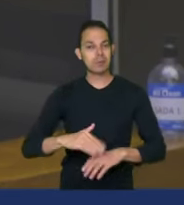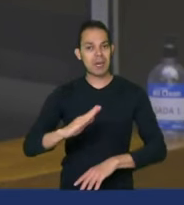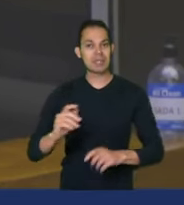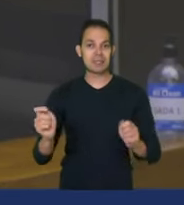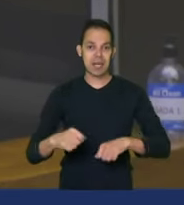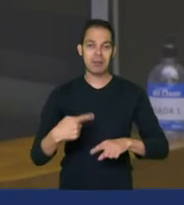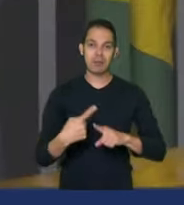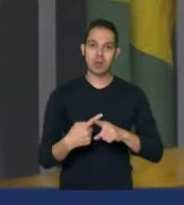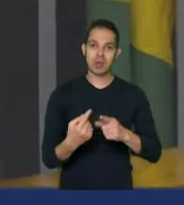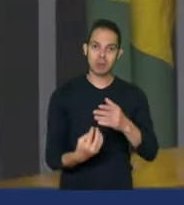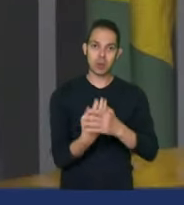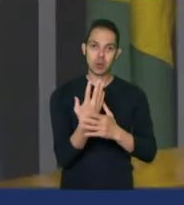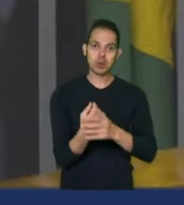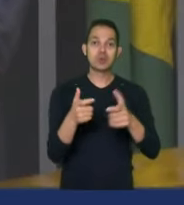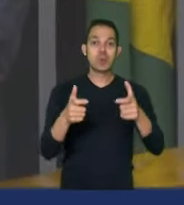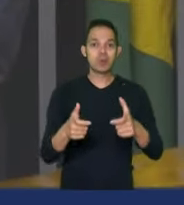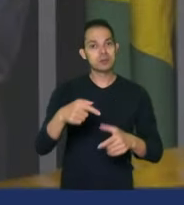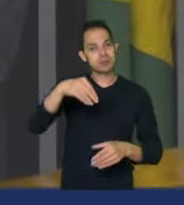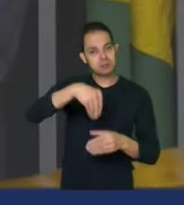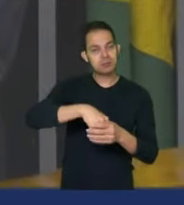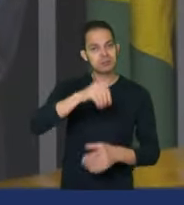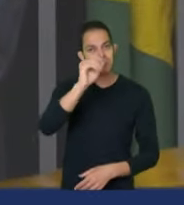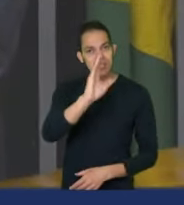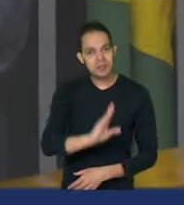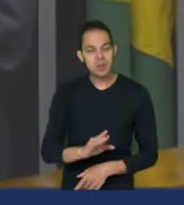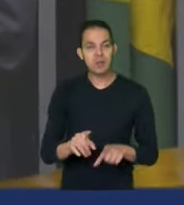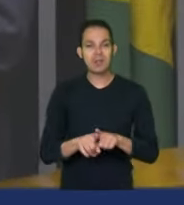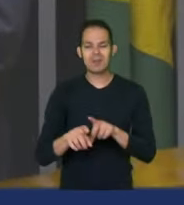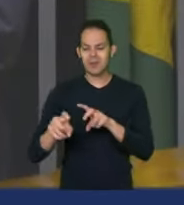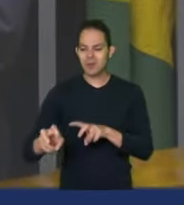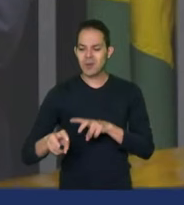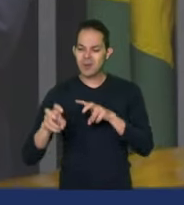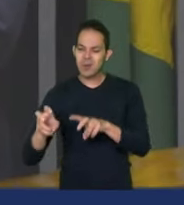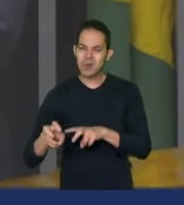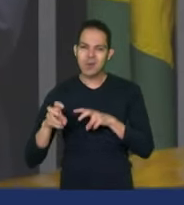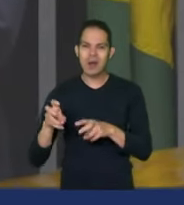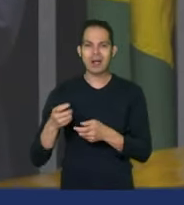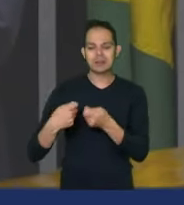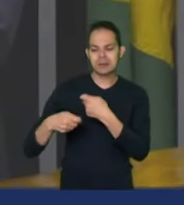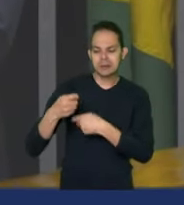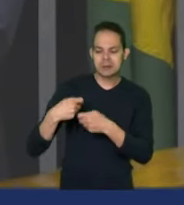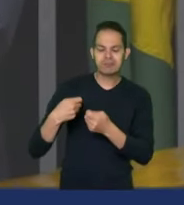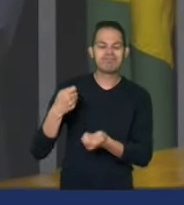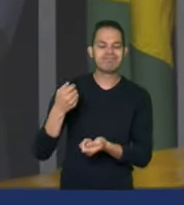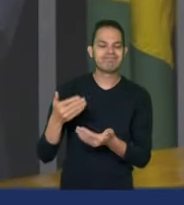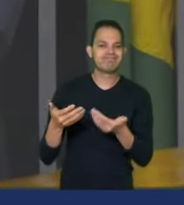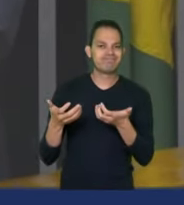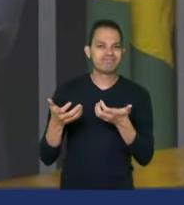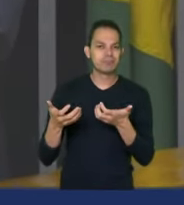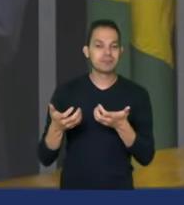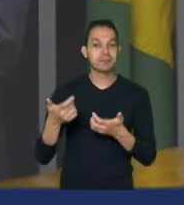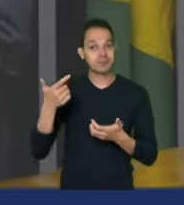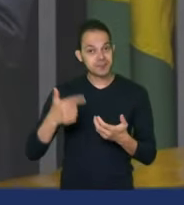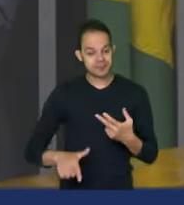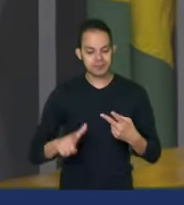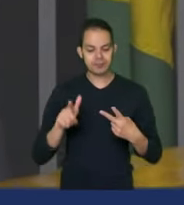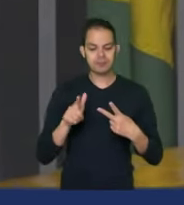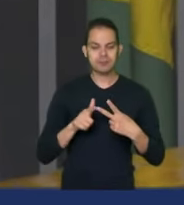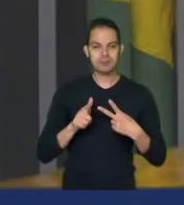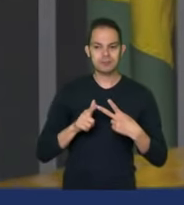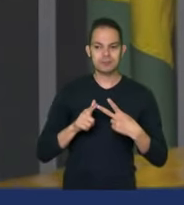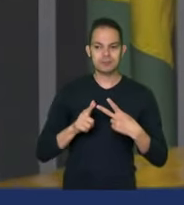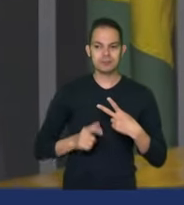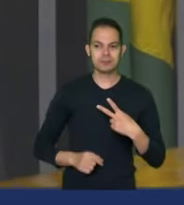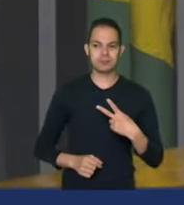autossuficiência. E o agronegócio pede muito isto. Em segundo lugar, senhor presidente,